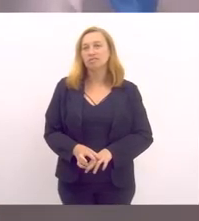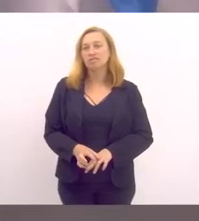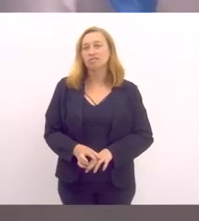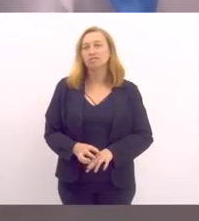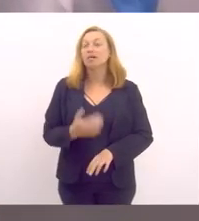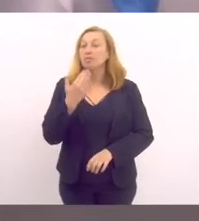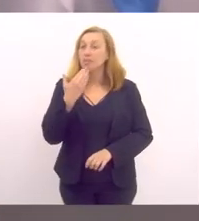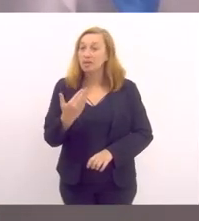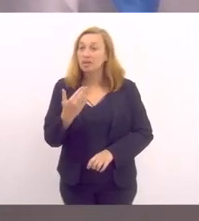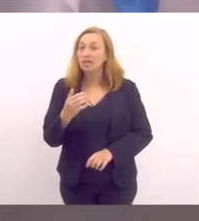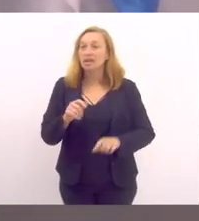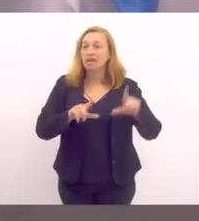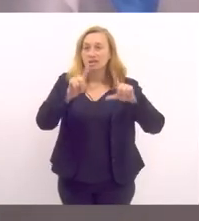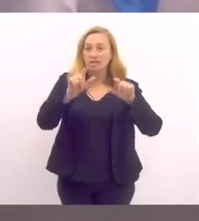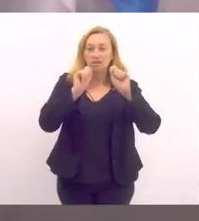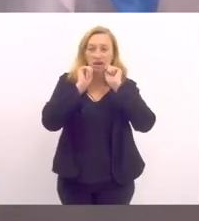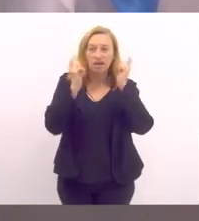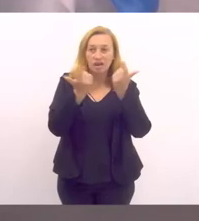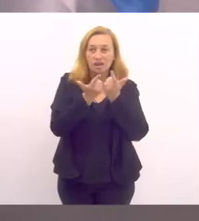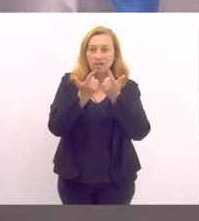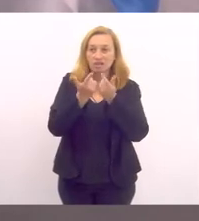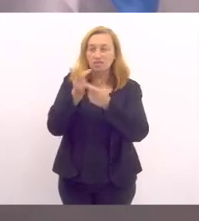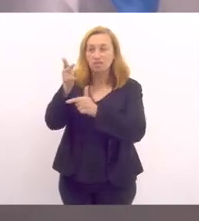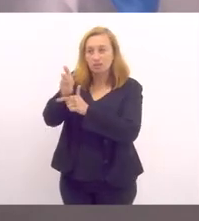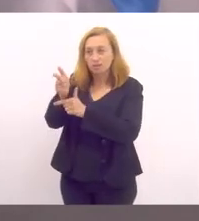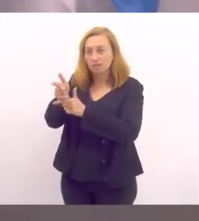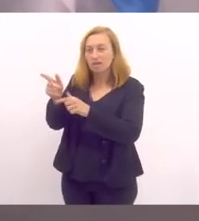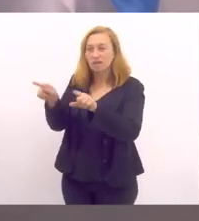Queria pedir à TV Alérgica se pode ele filmar também.